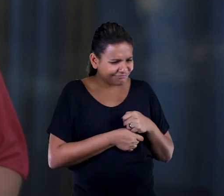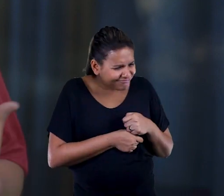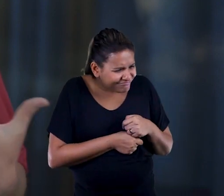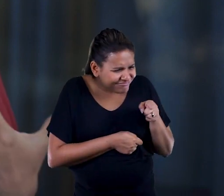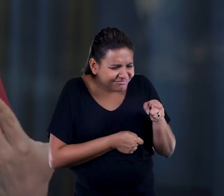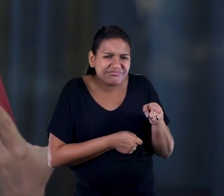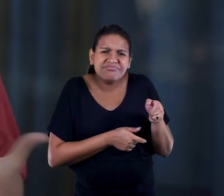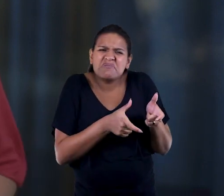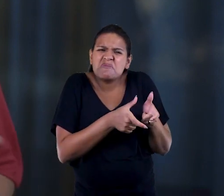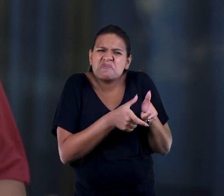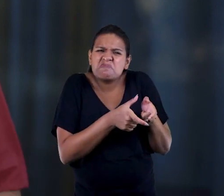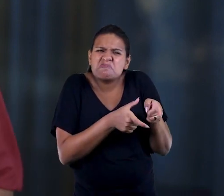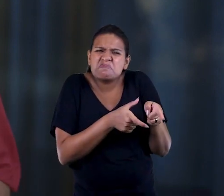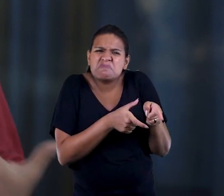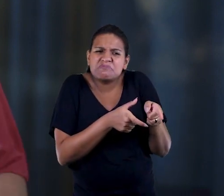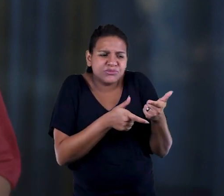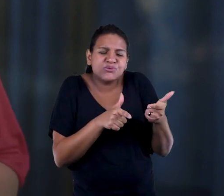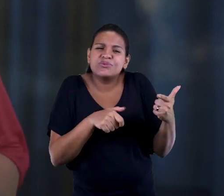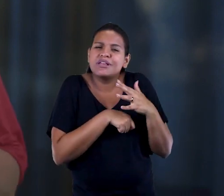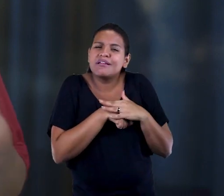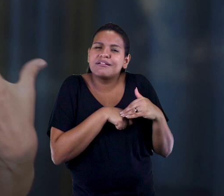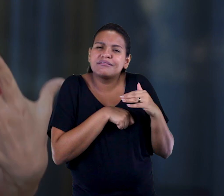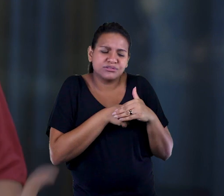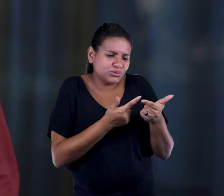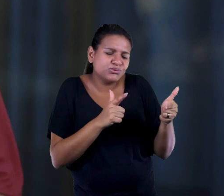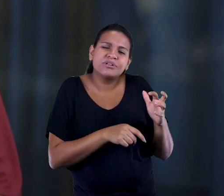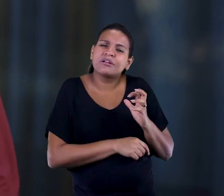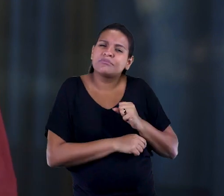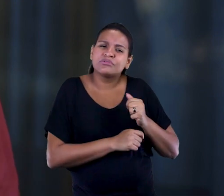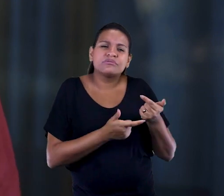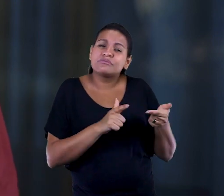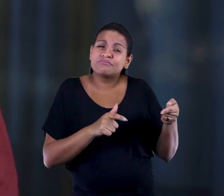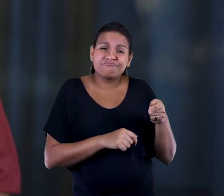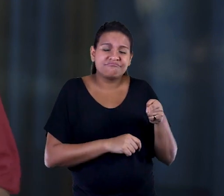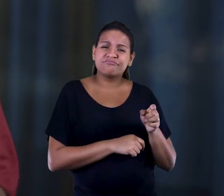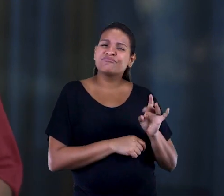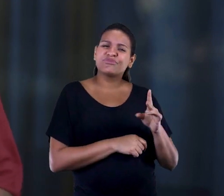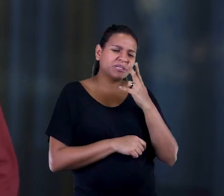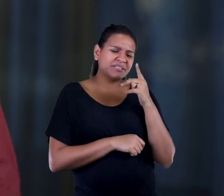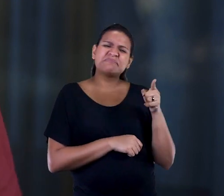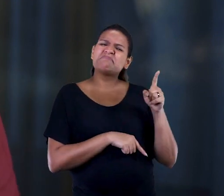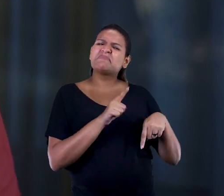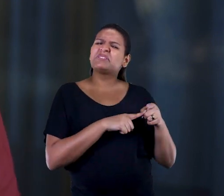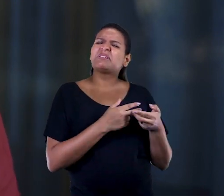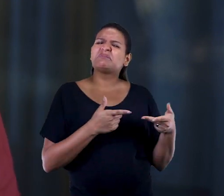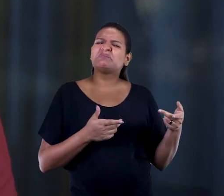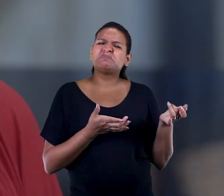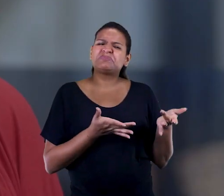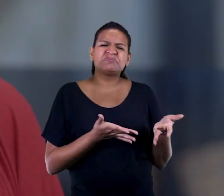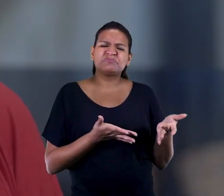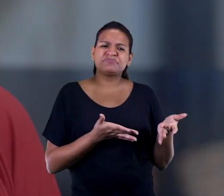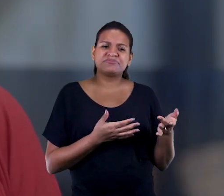sem nenhum tipo de lazer, de amor, um espaço totalmente industrial, um espaço onde eles eram usados como